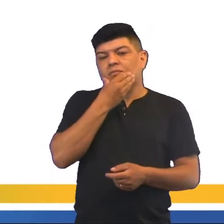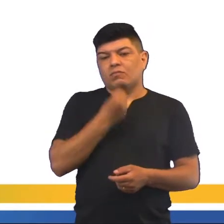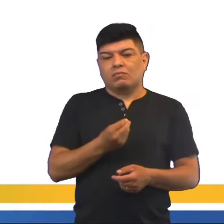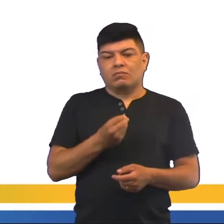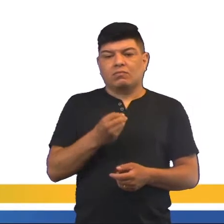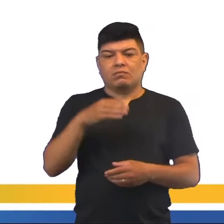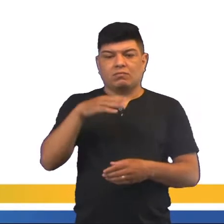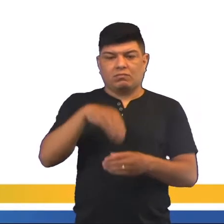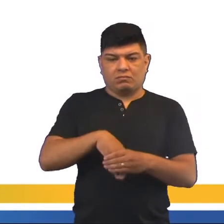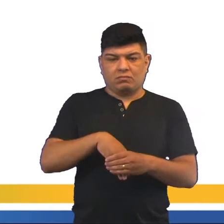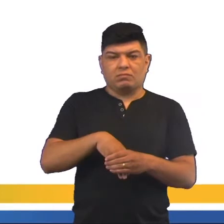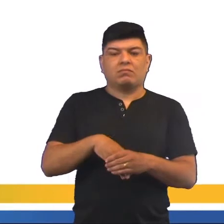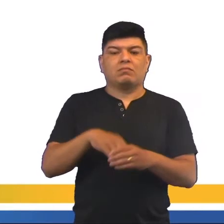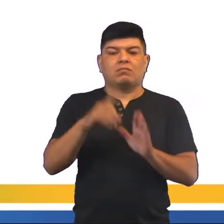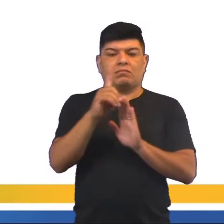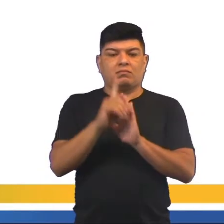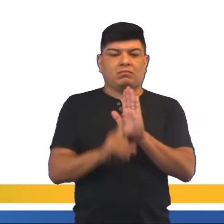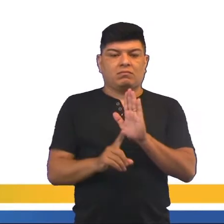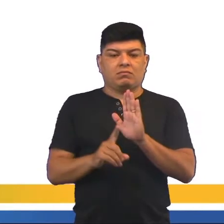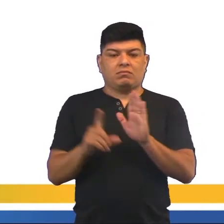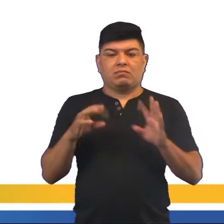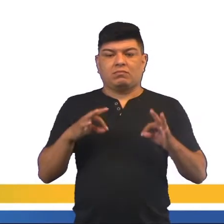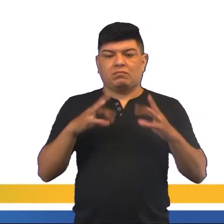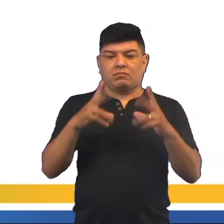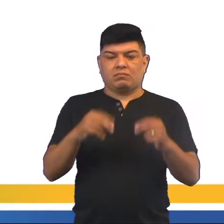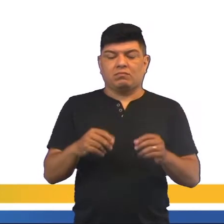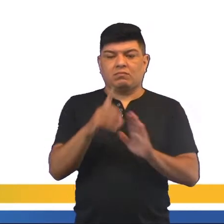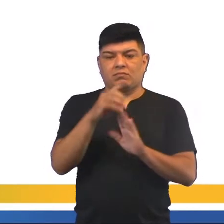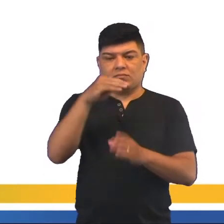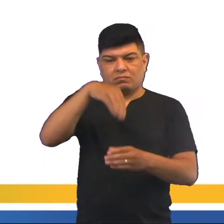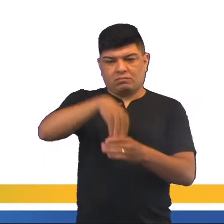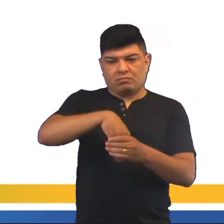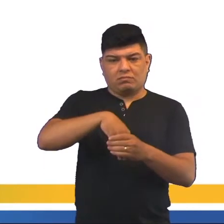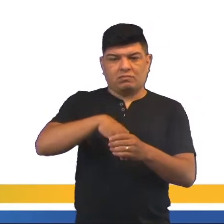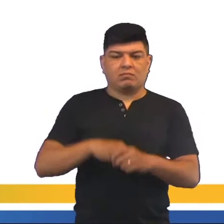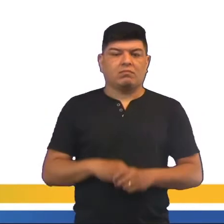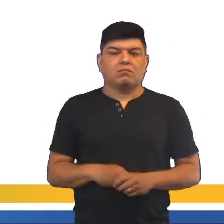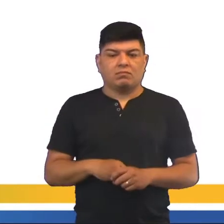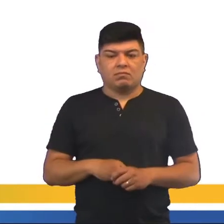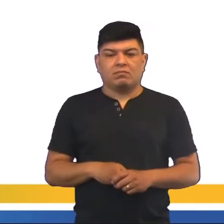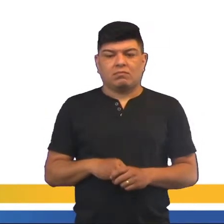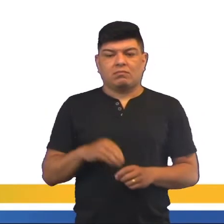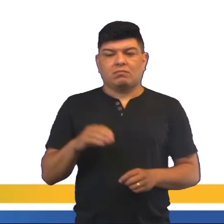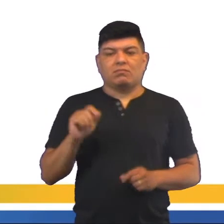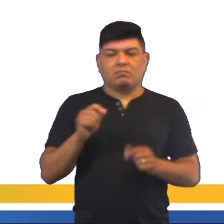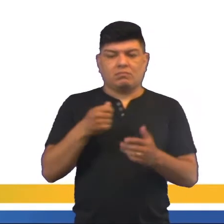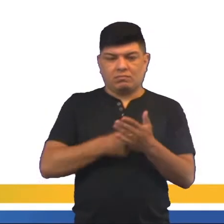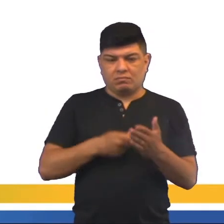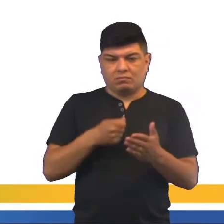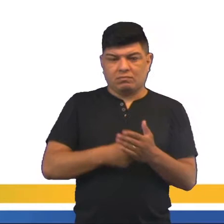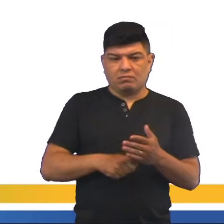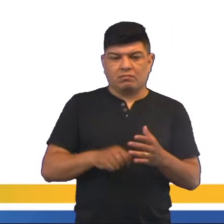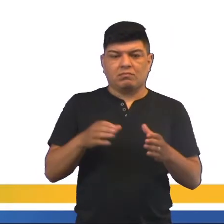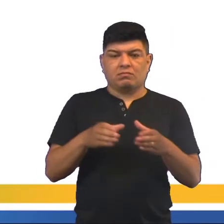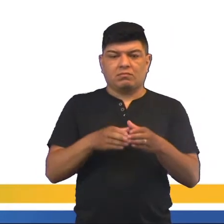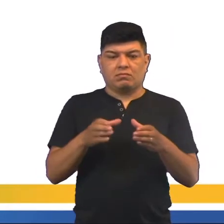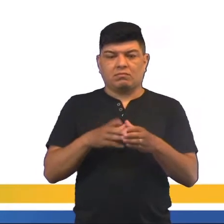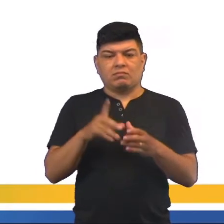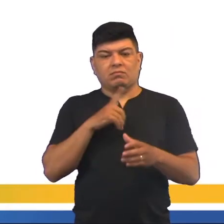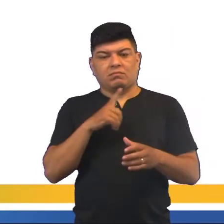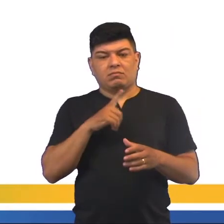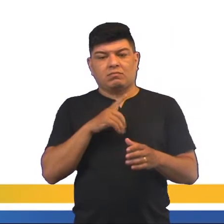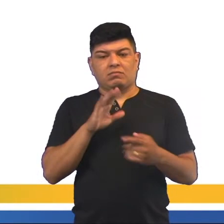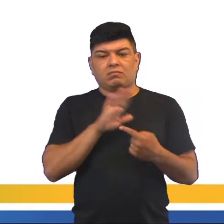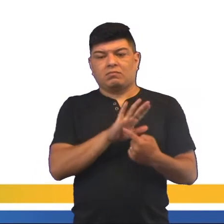masculino, o voto, Isso é, o direito que todos os homens pudessem votar. Os cartistas também exigiam, que sua classe